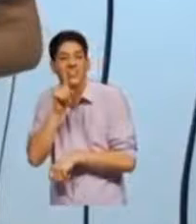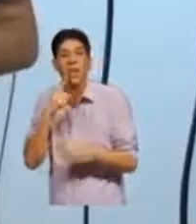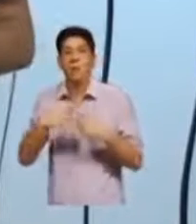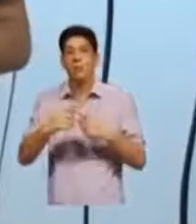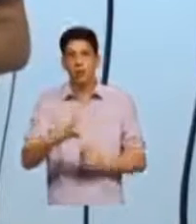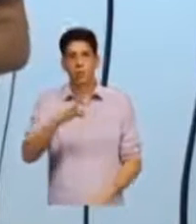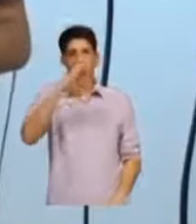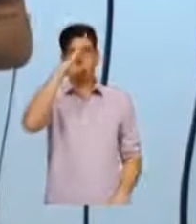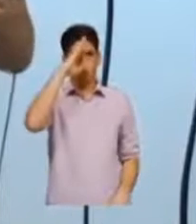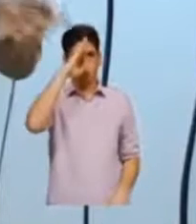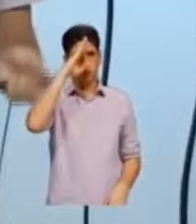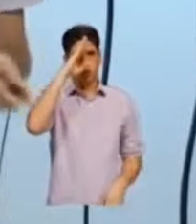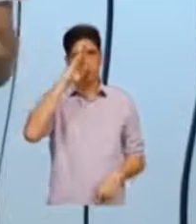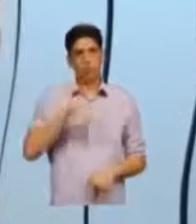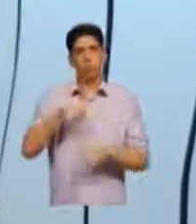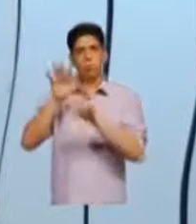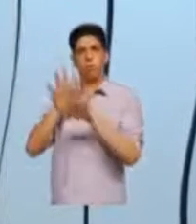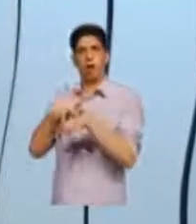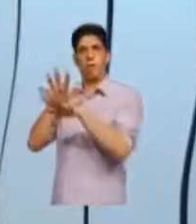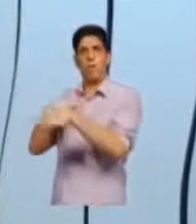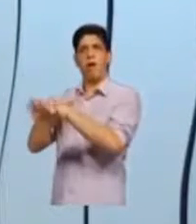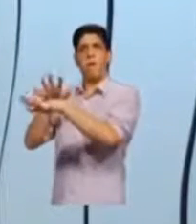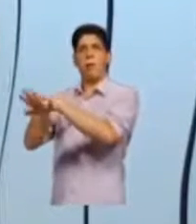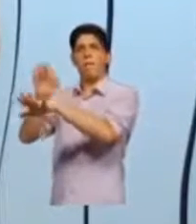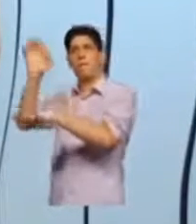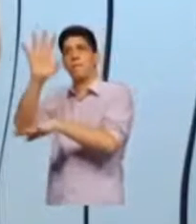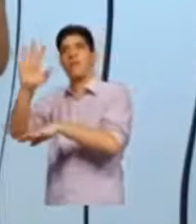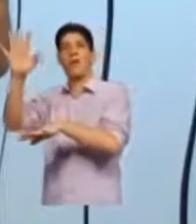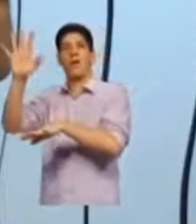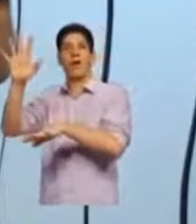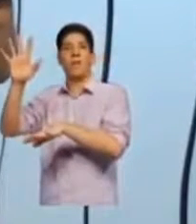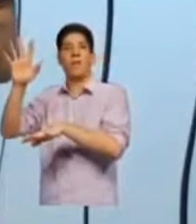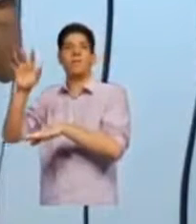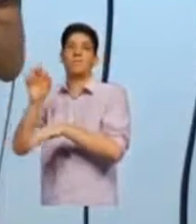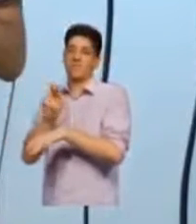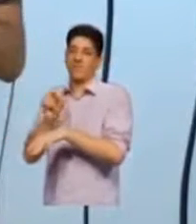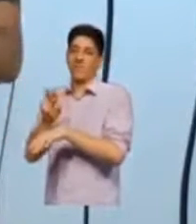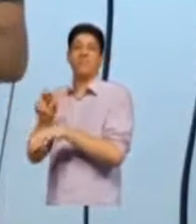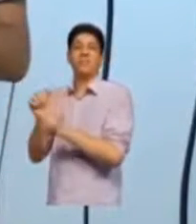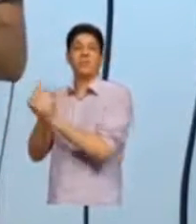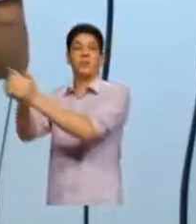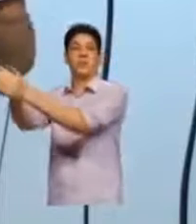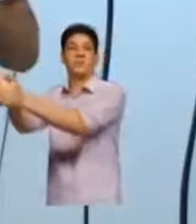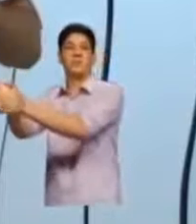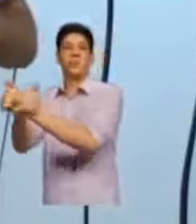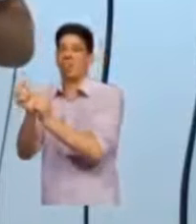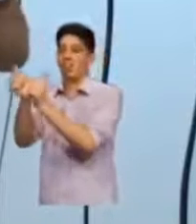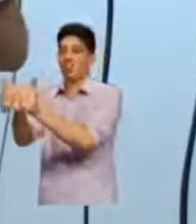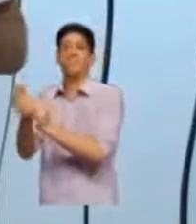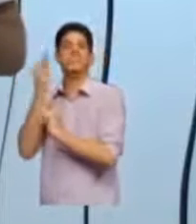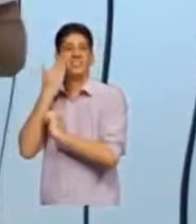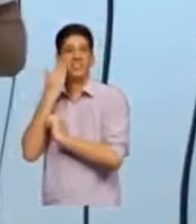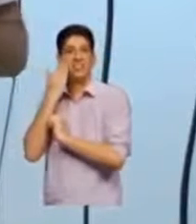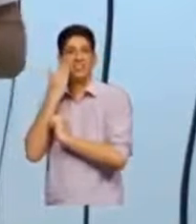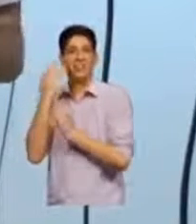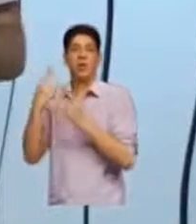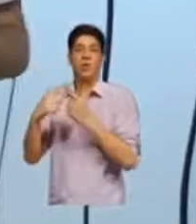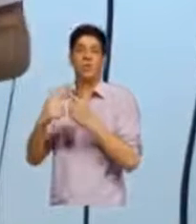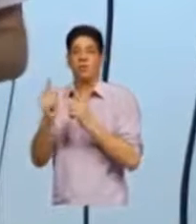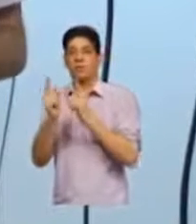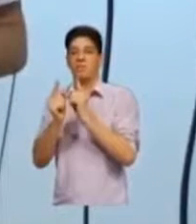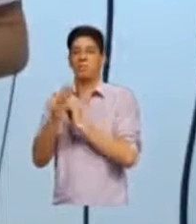ao irem para a Europa, levaram então esse vírus. E no campo de guerra, eles, em pouco tempo, em um período de uma